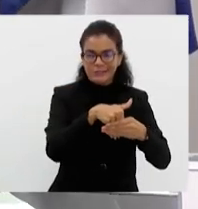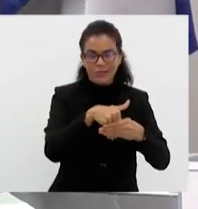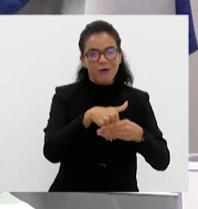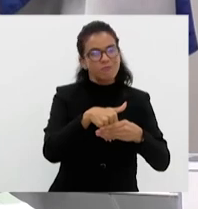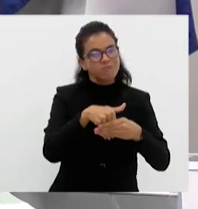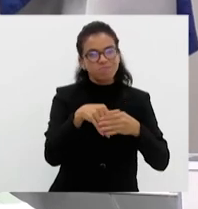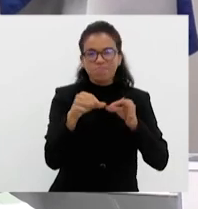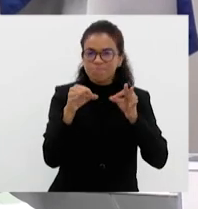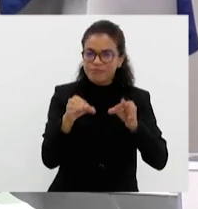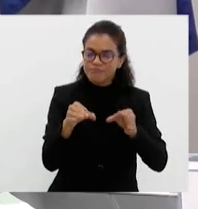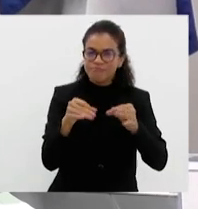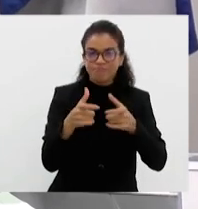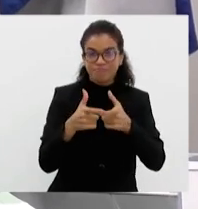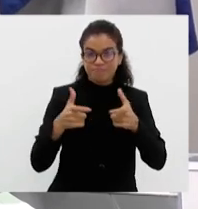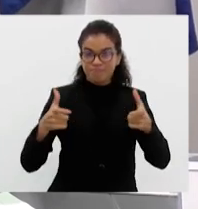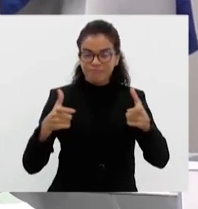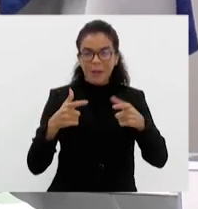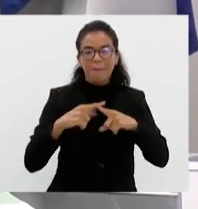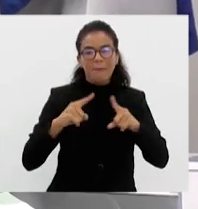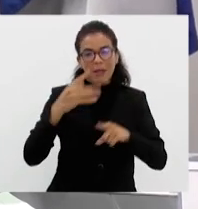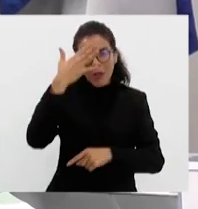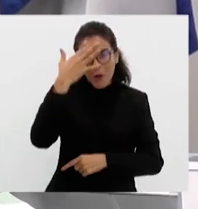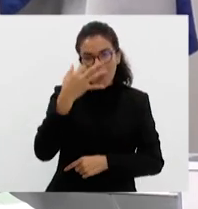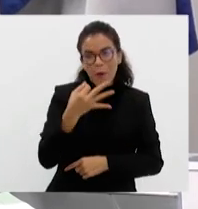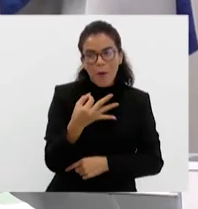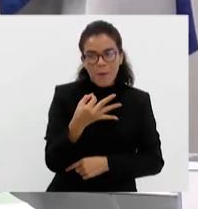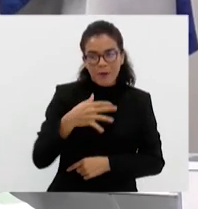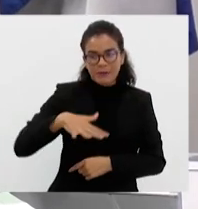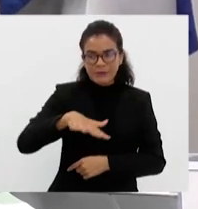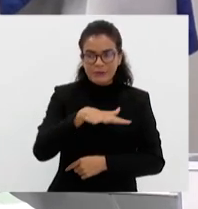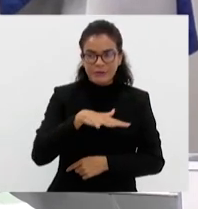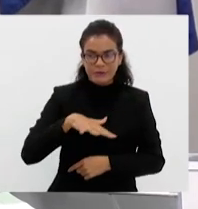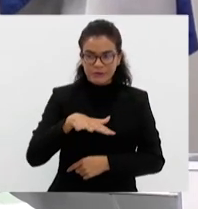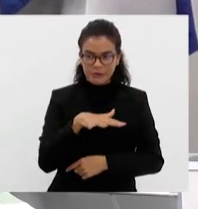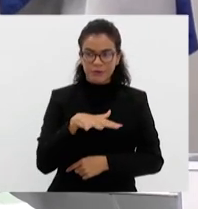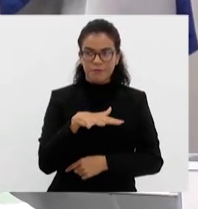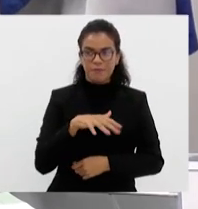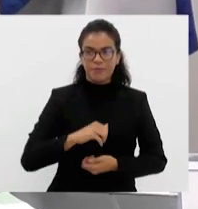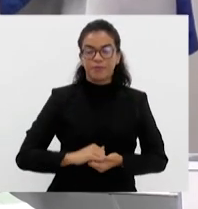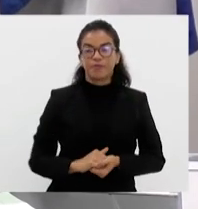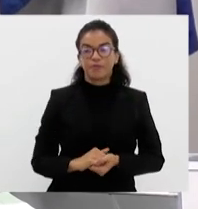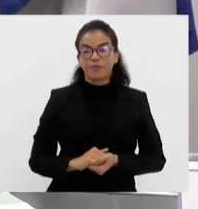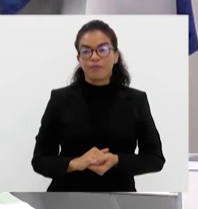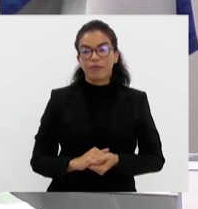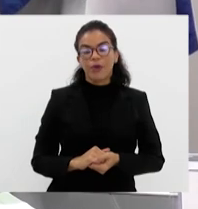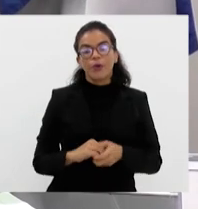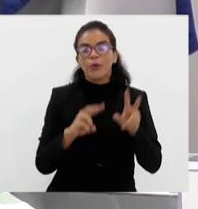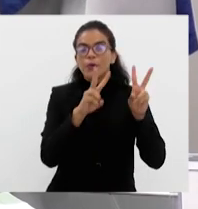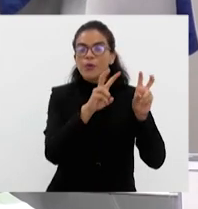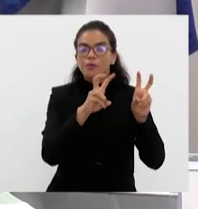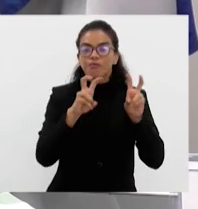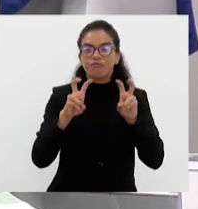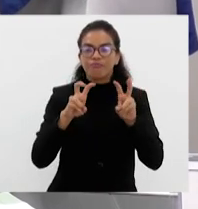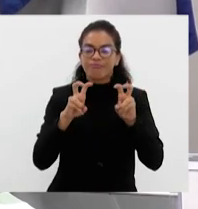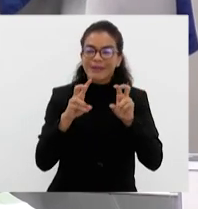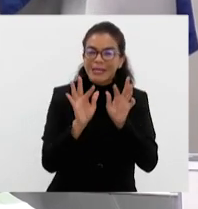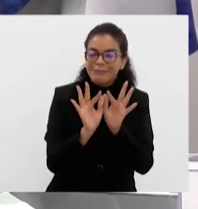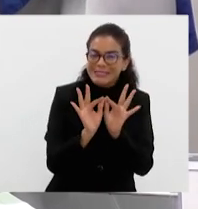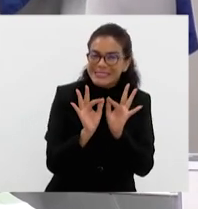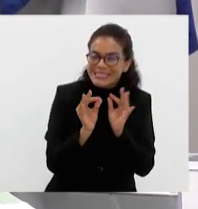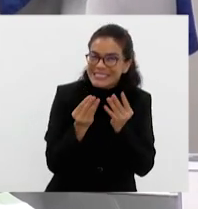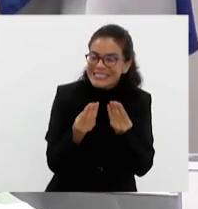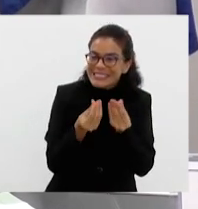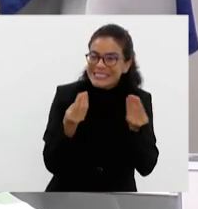sinérgica por unanimidade, mas compreendo as circunstâncias. De fato, com um tema tão delicado, poderia ter sido